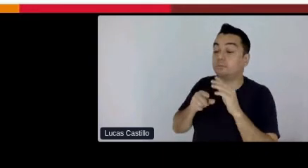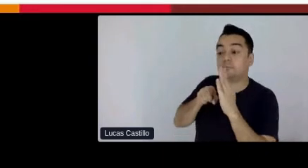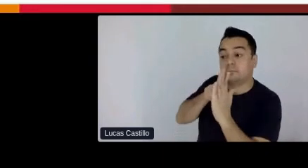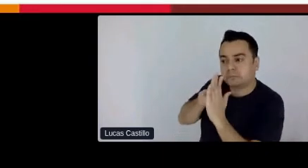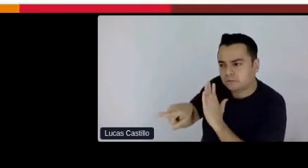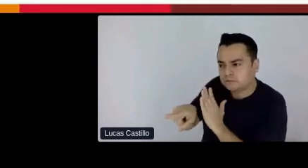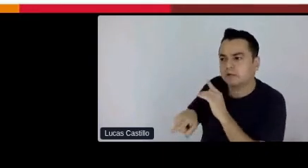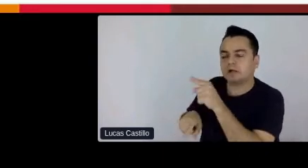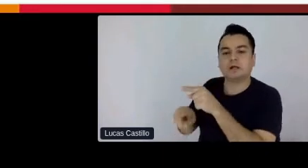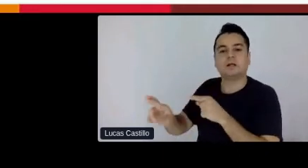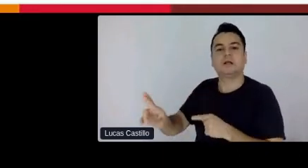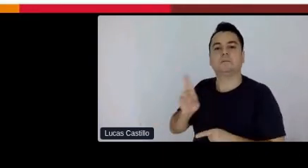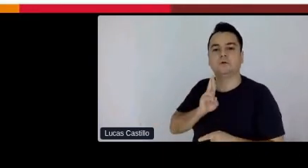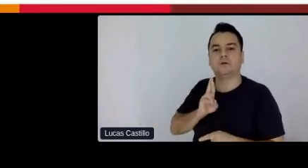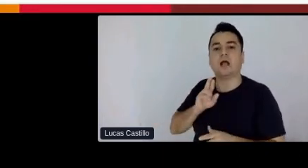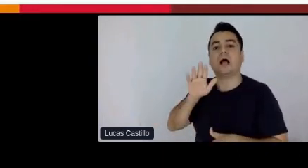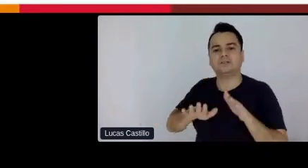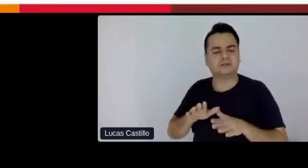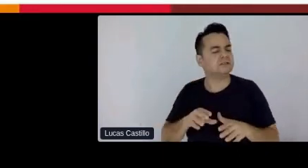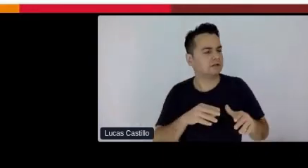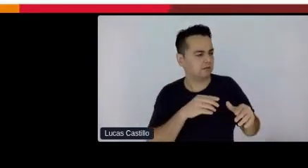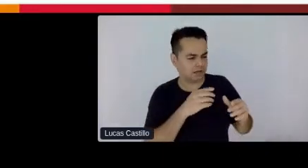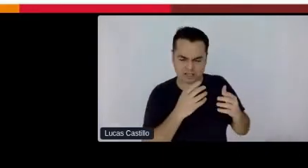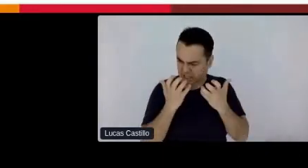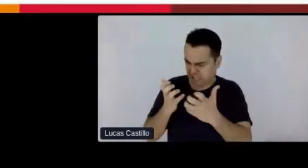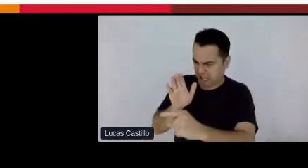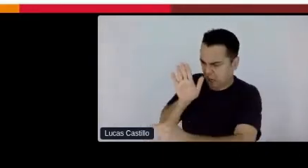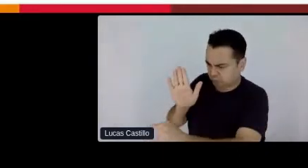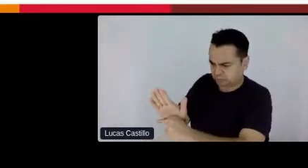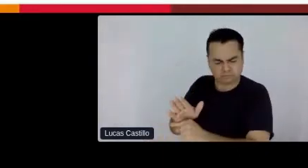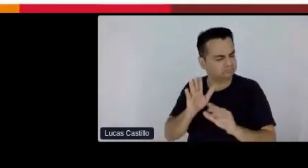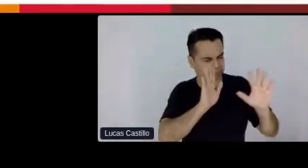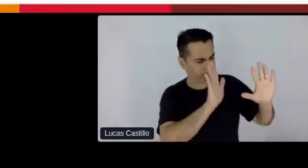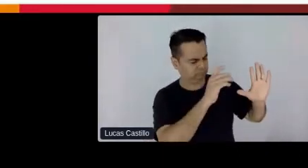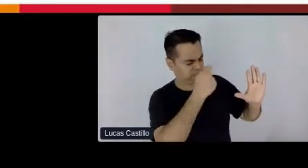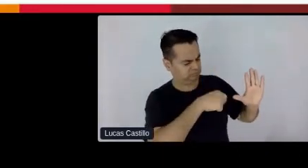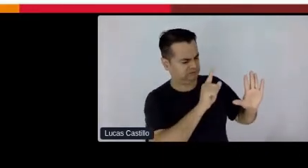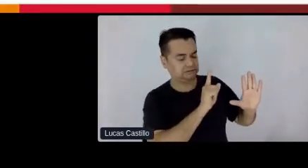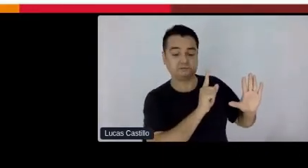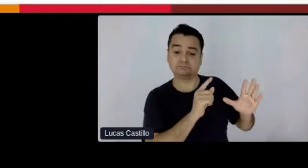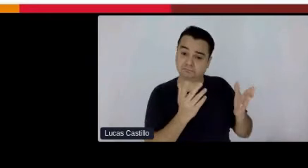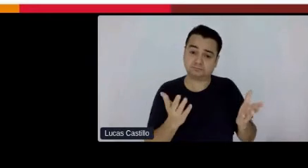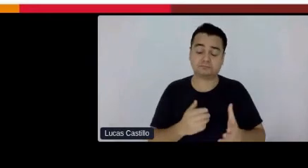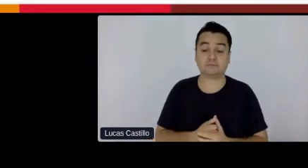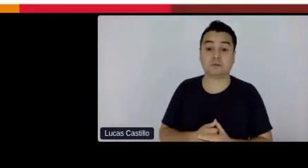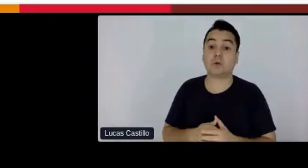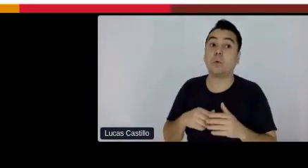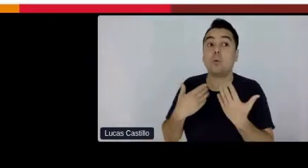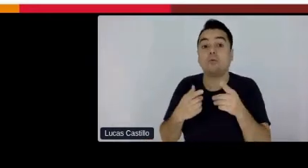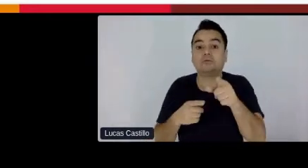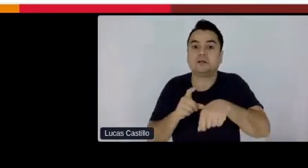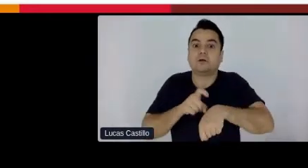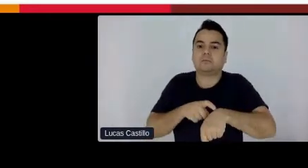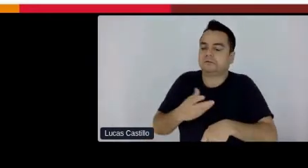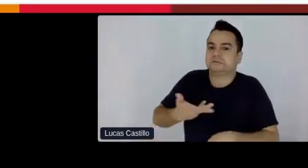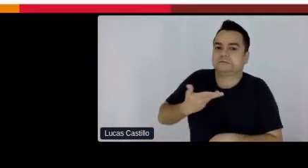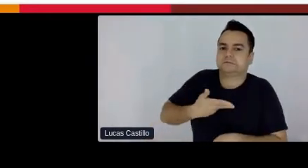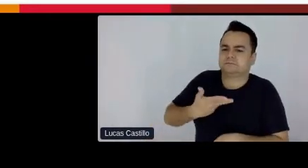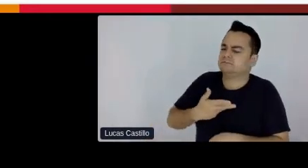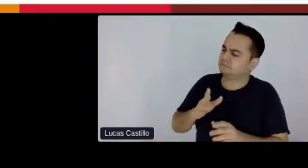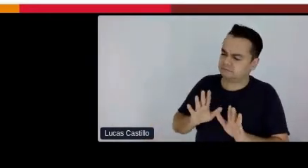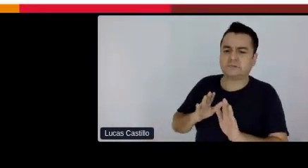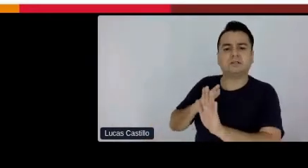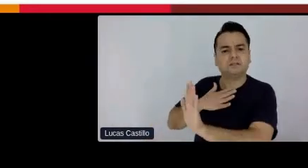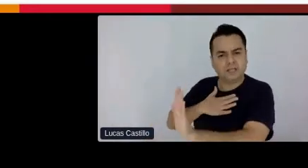caso o candidato recuse a sua ajuda. Não tenha pressa. Aguarde o tempo necessário para que o